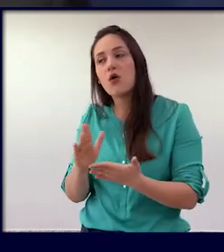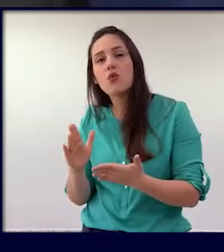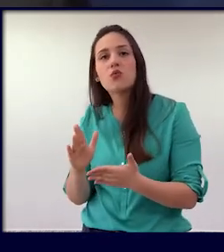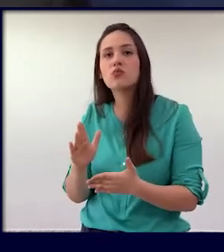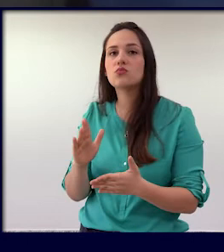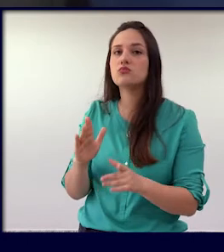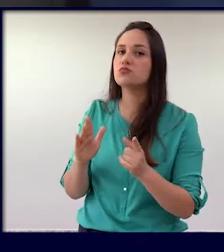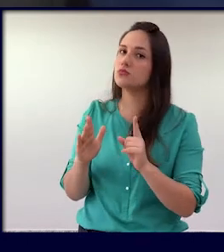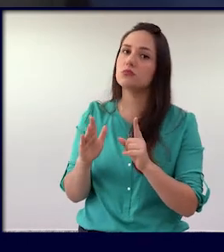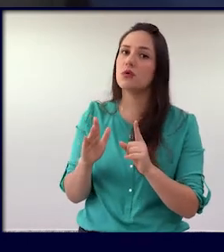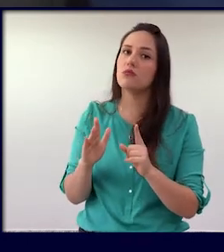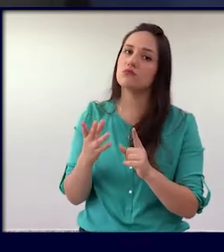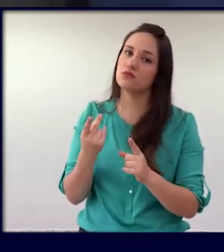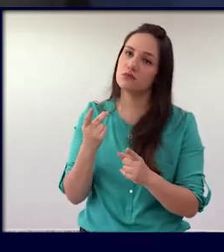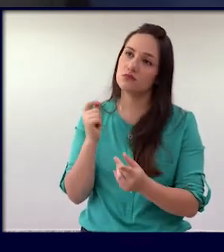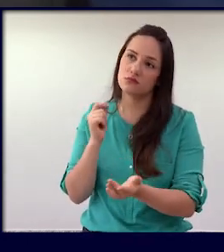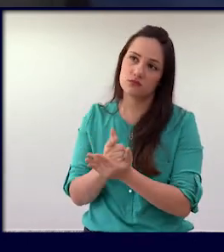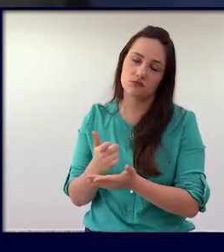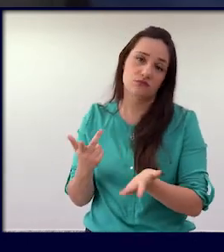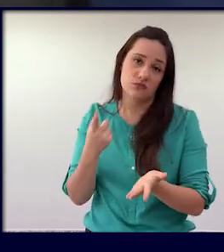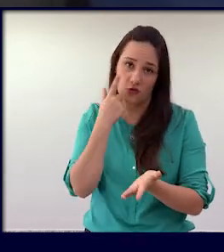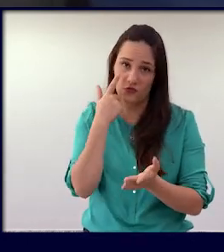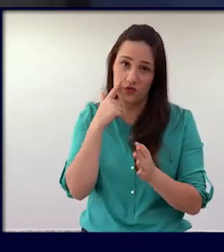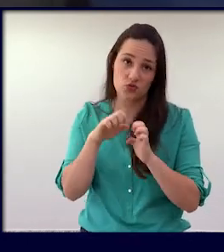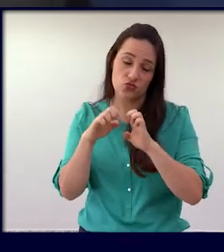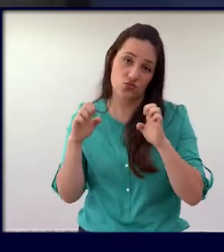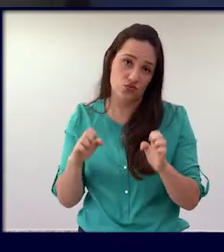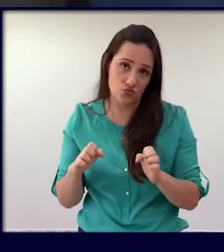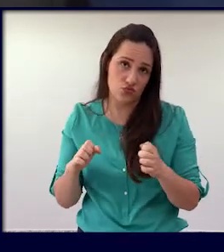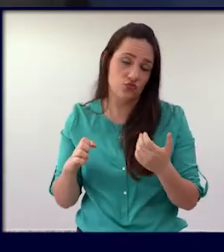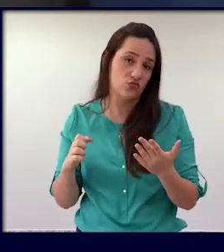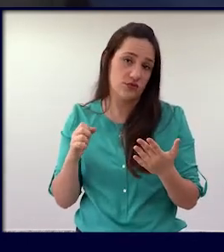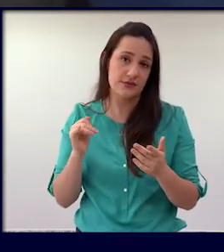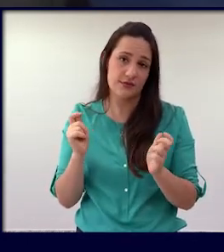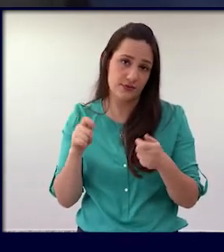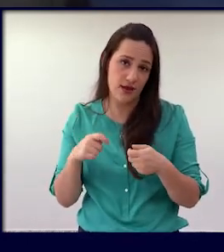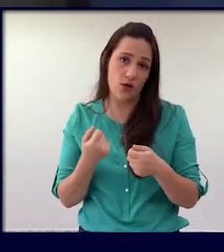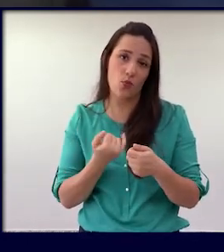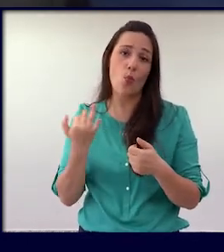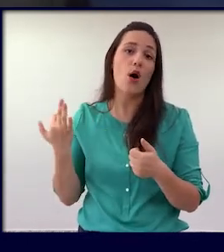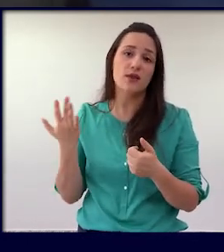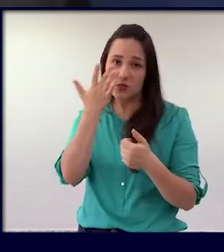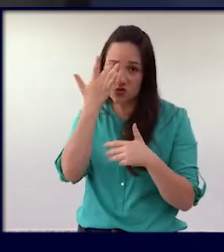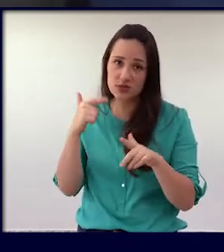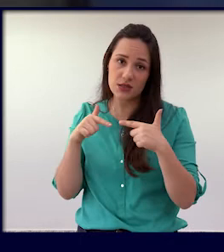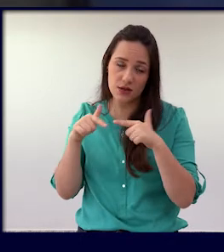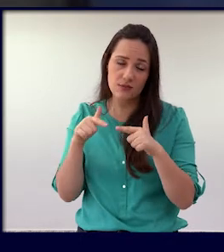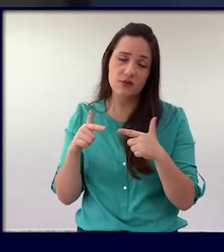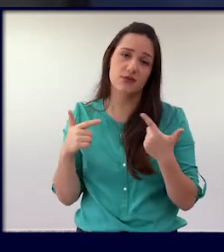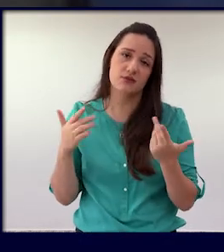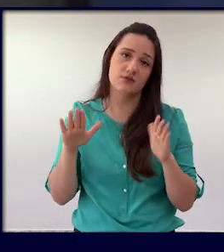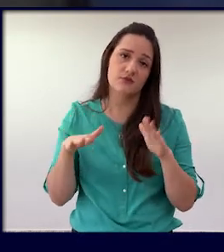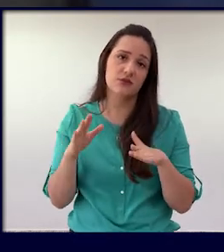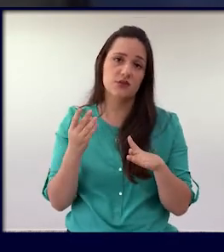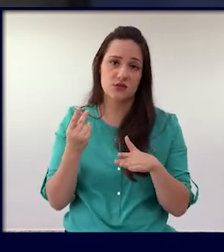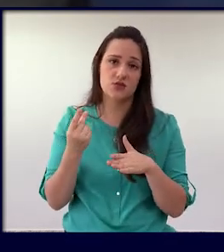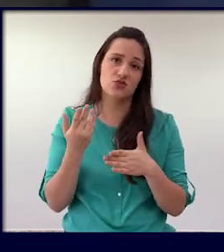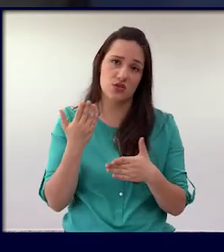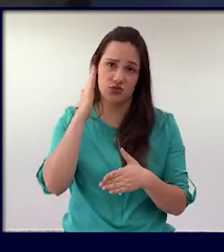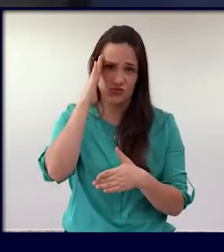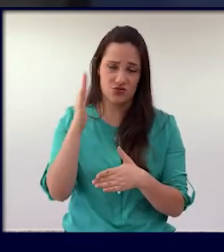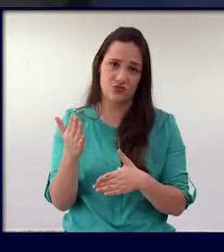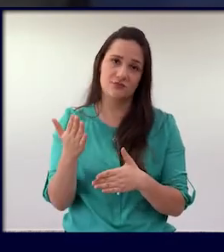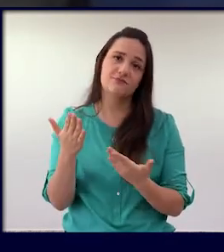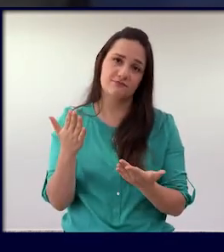um lanche, e outros cartórios eleitorais, de acordo com a sua estrutura ou com o quantitativo de mesários que